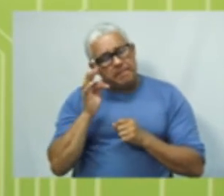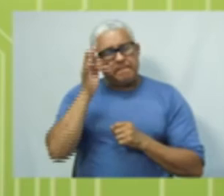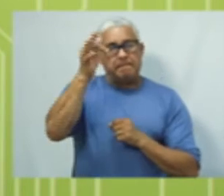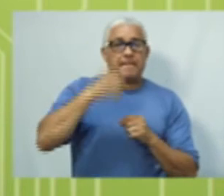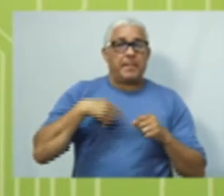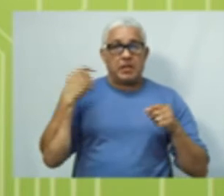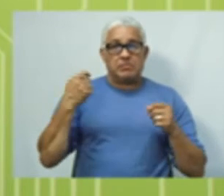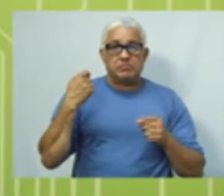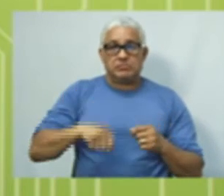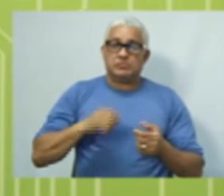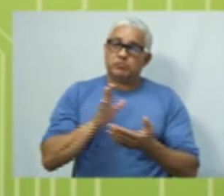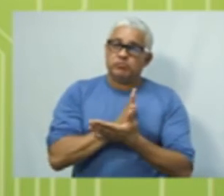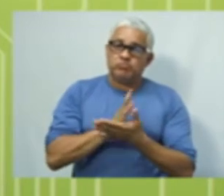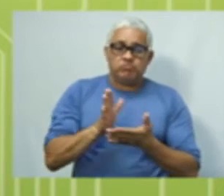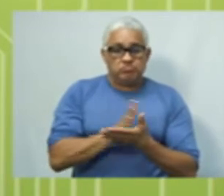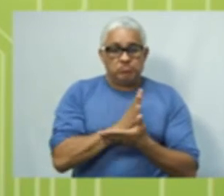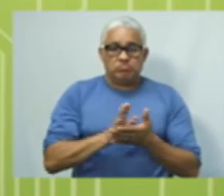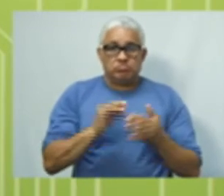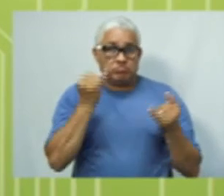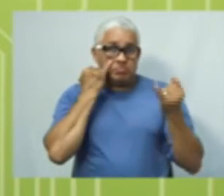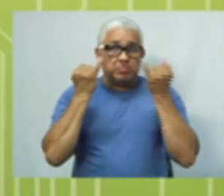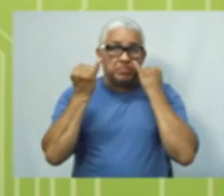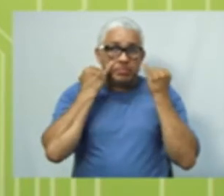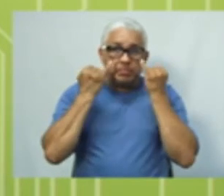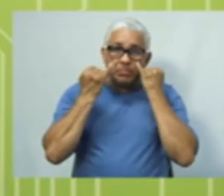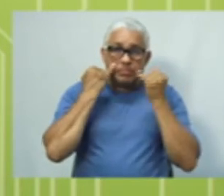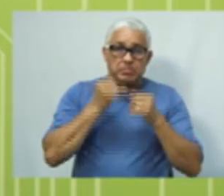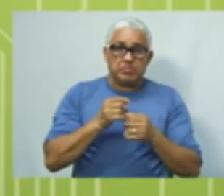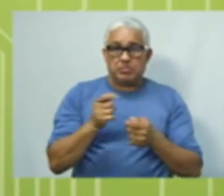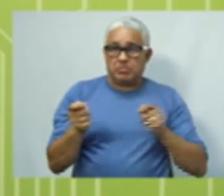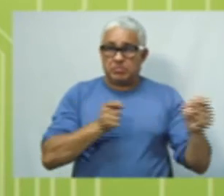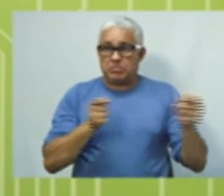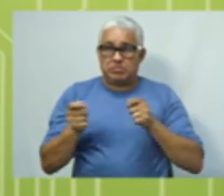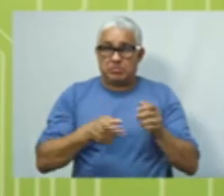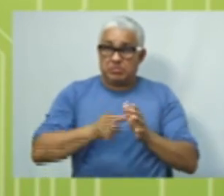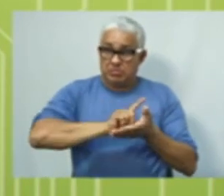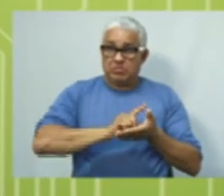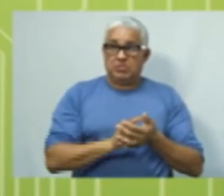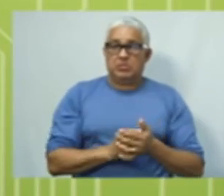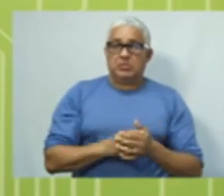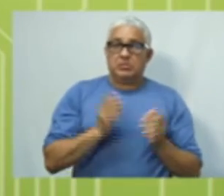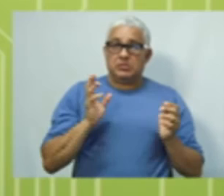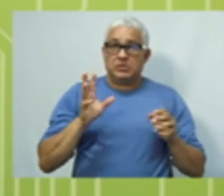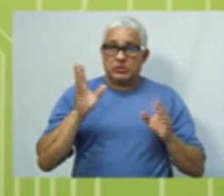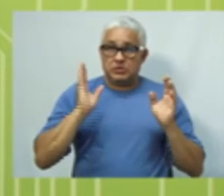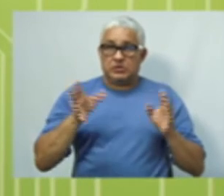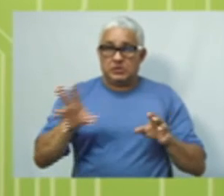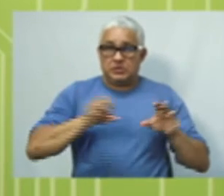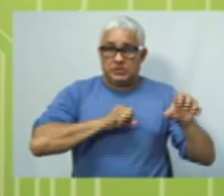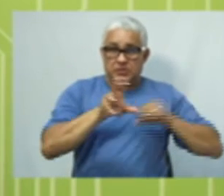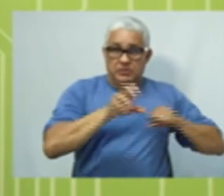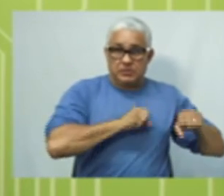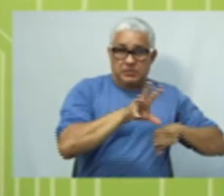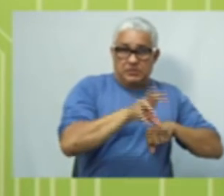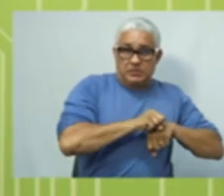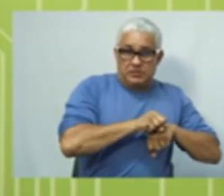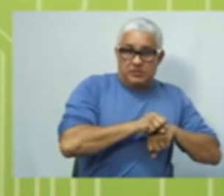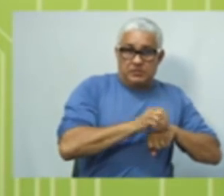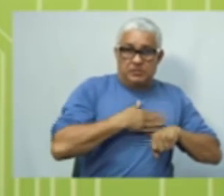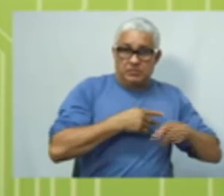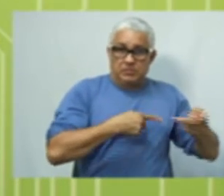de algumas informações que os controles, antes, que eu já adotei ali naquele meu planejamento